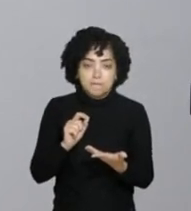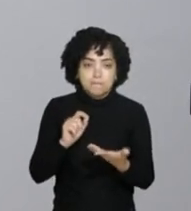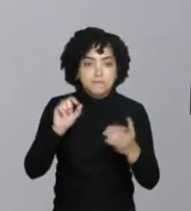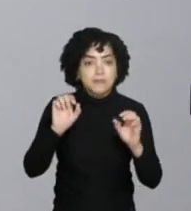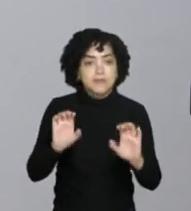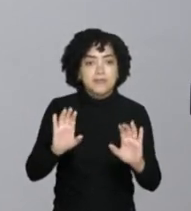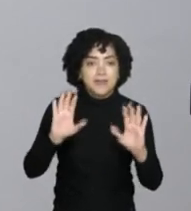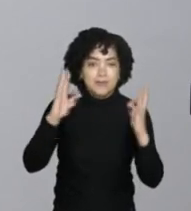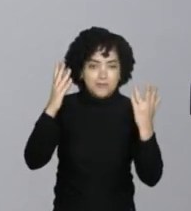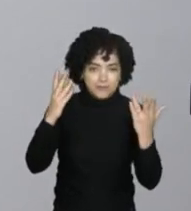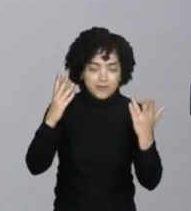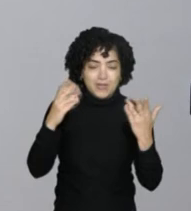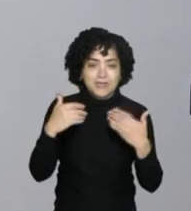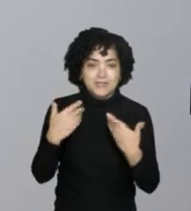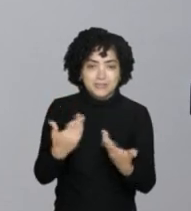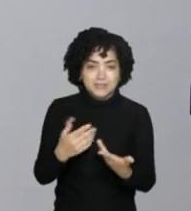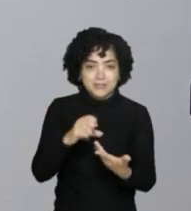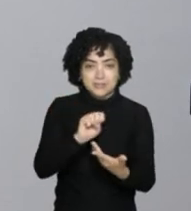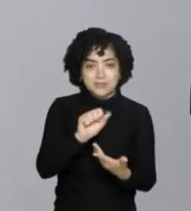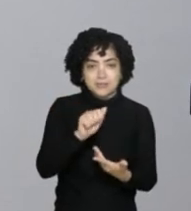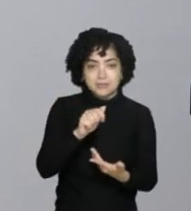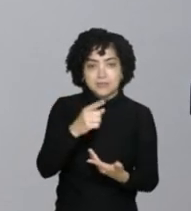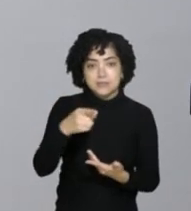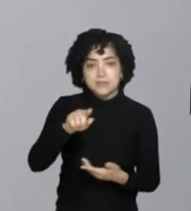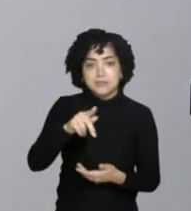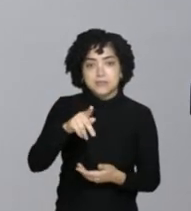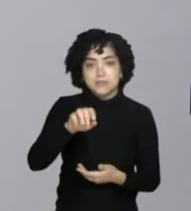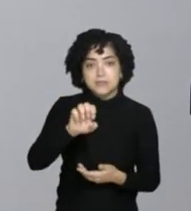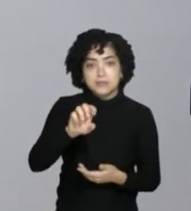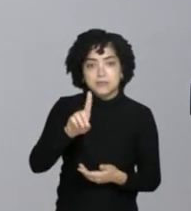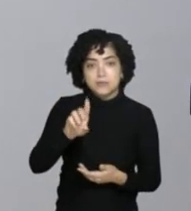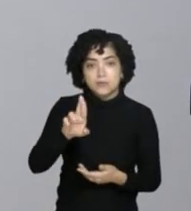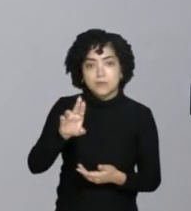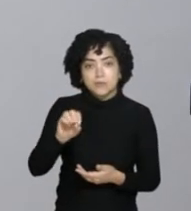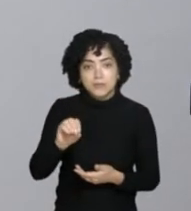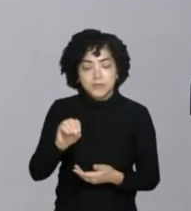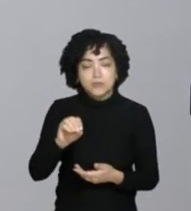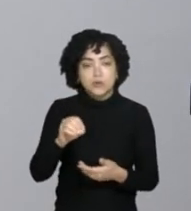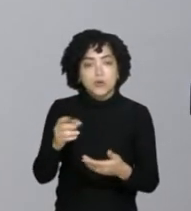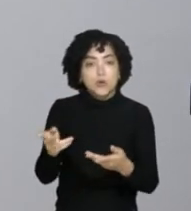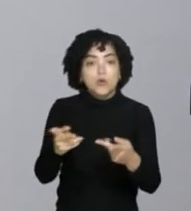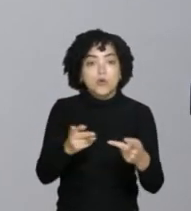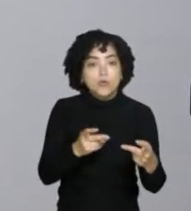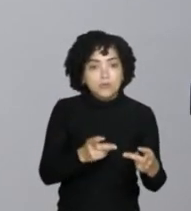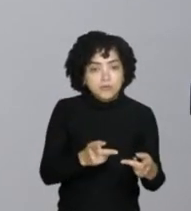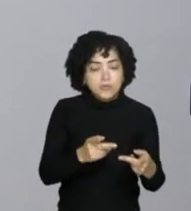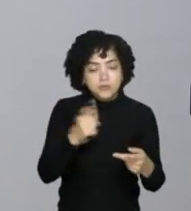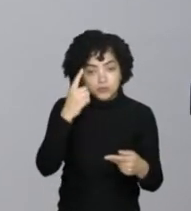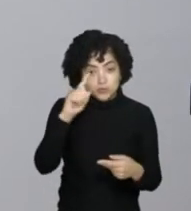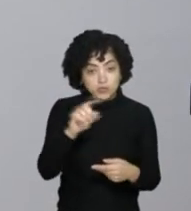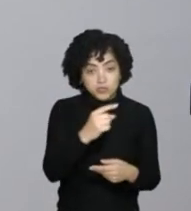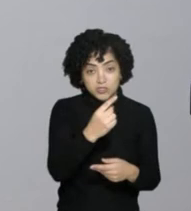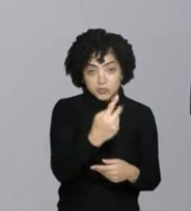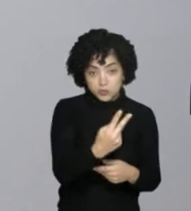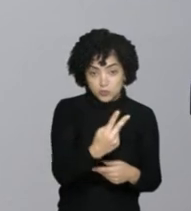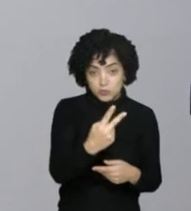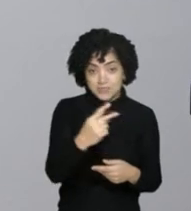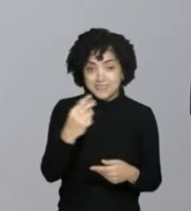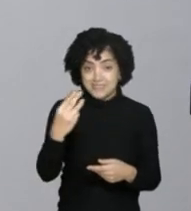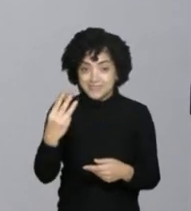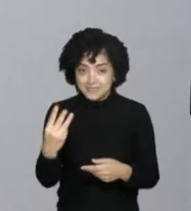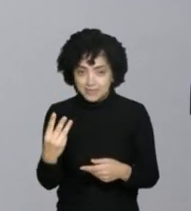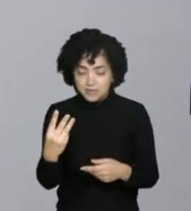de São Pedro e Roberto Leal, né? Fazer um convite dia 2, dia 3, né? Próximo